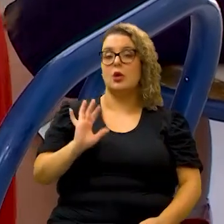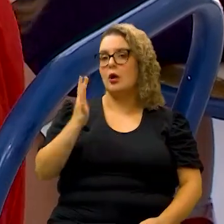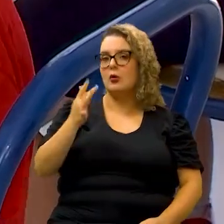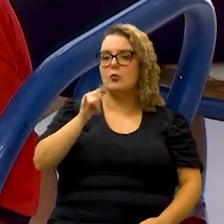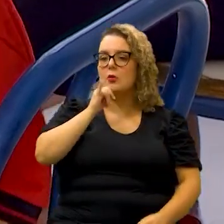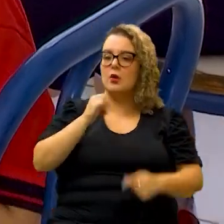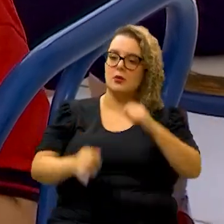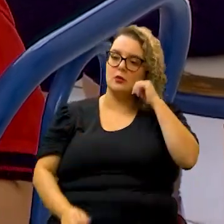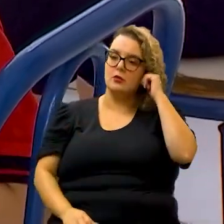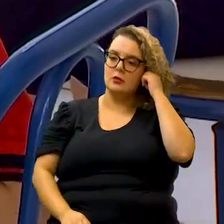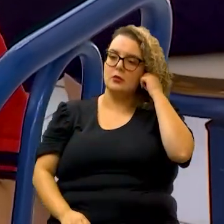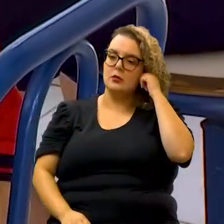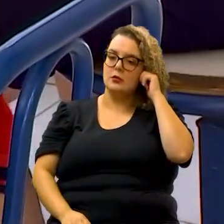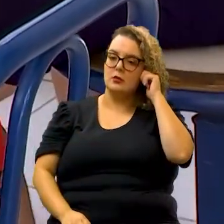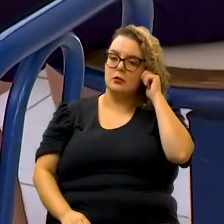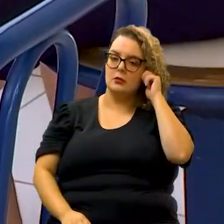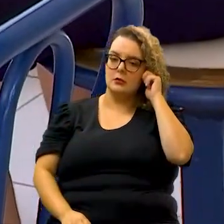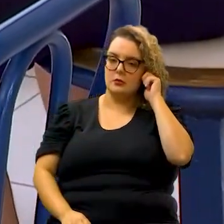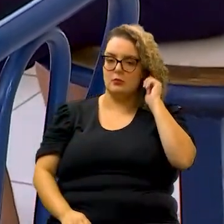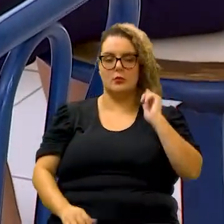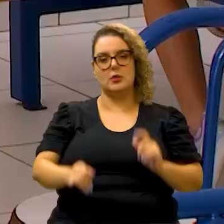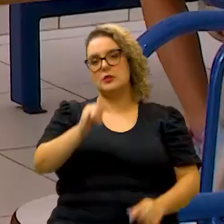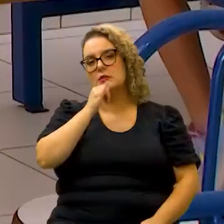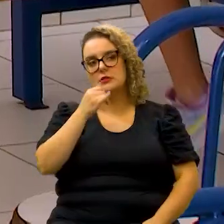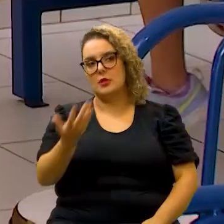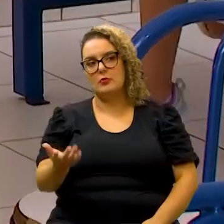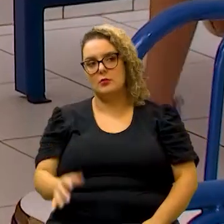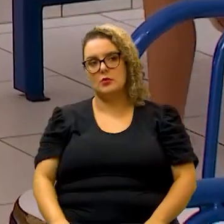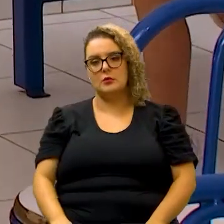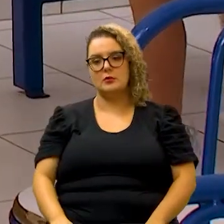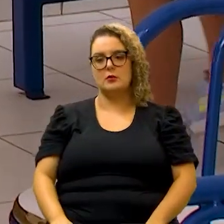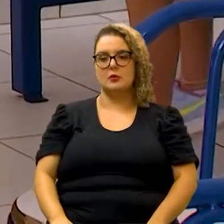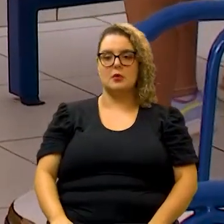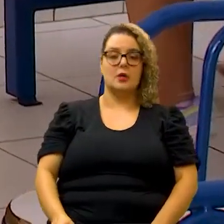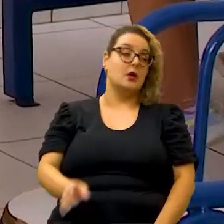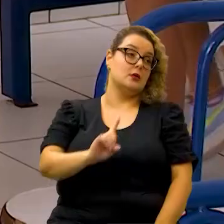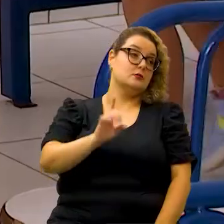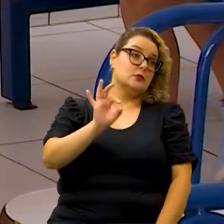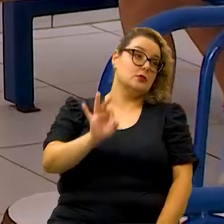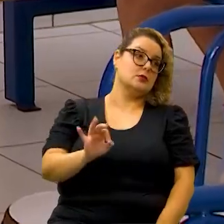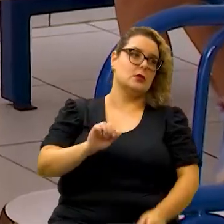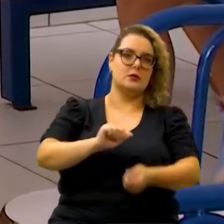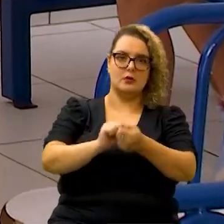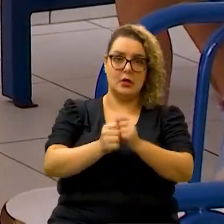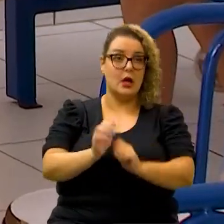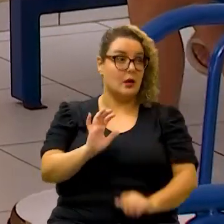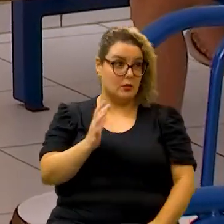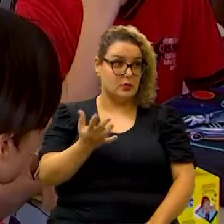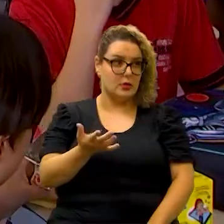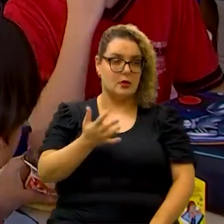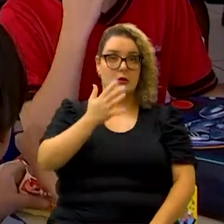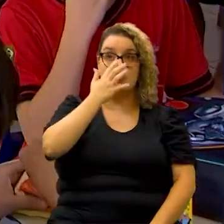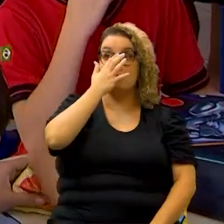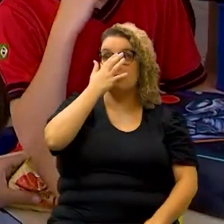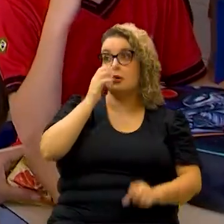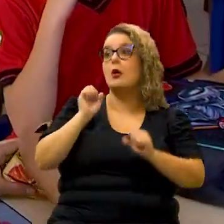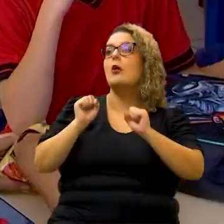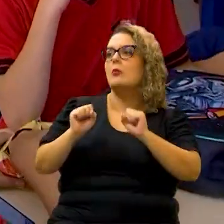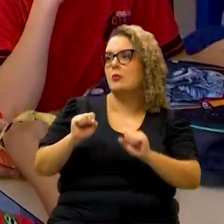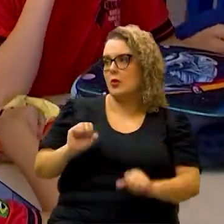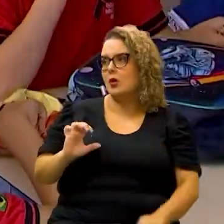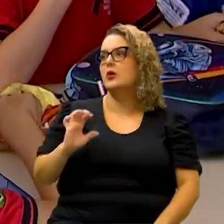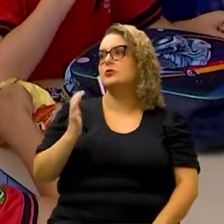caso é um caso. Já aconteceu, por exemplo, ou acontece isso, de repente não deu certo a adaptação? Isso